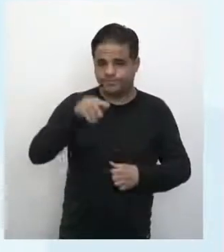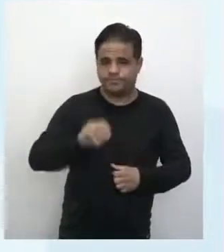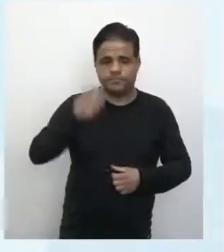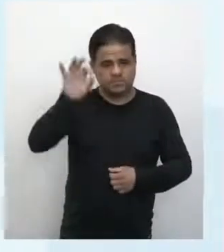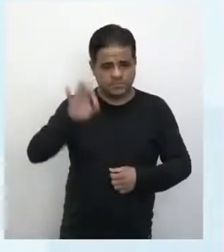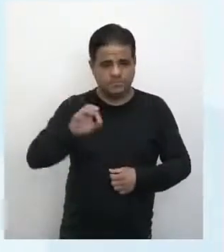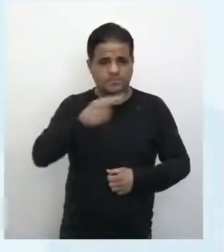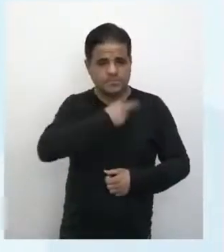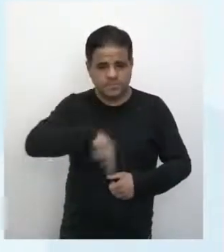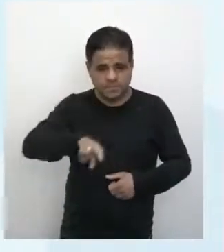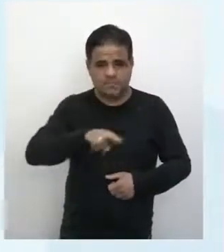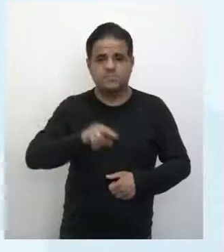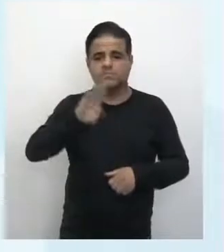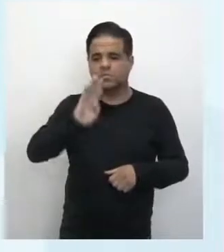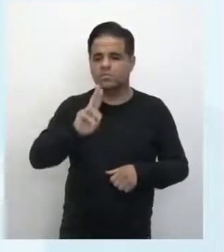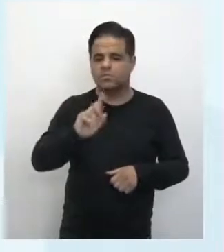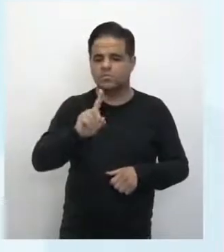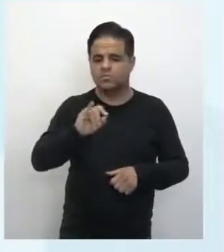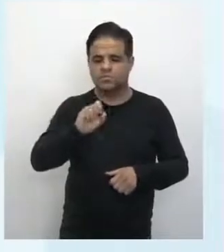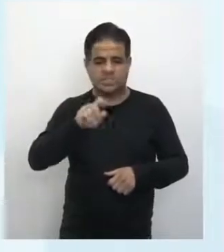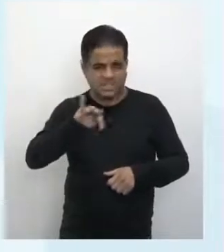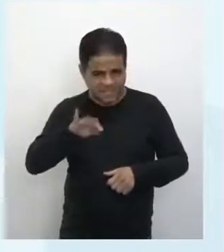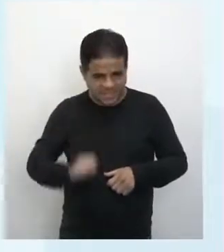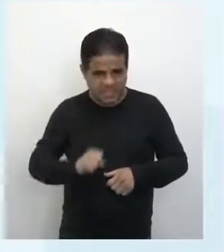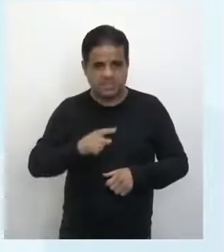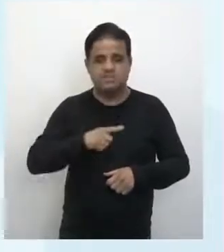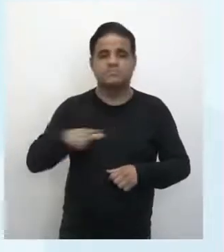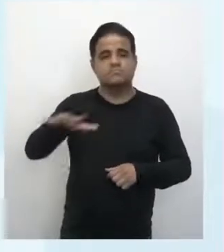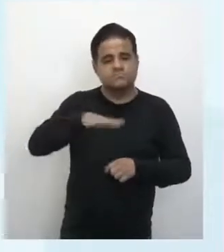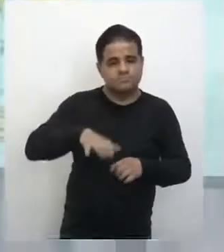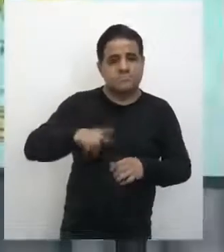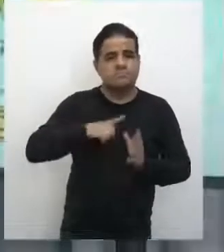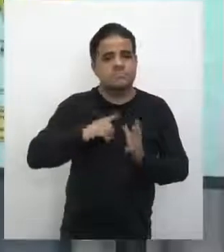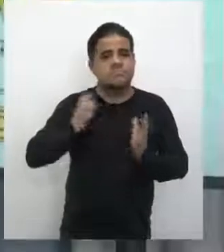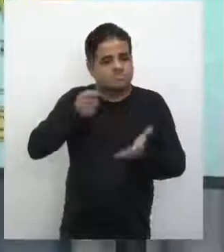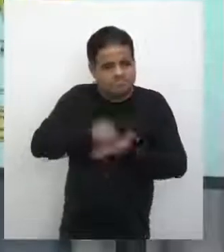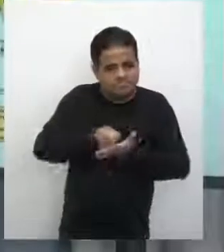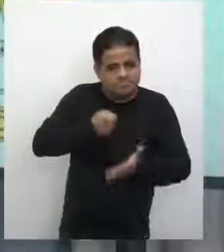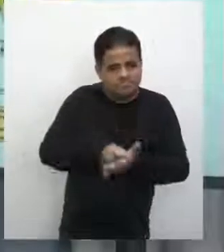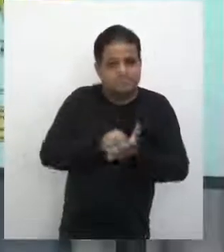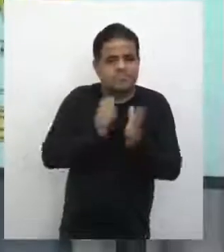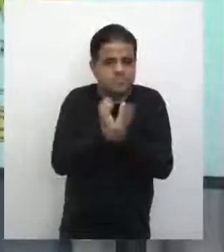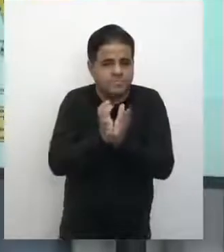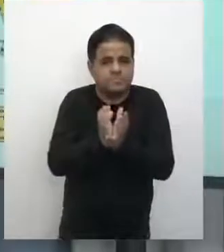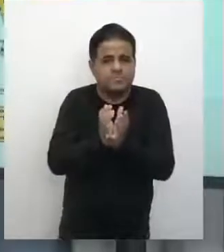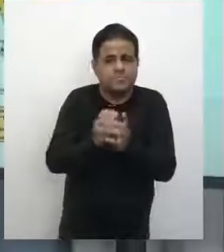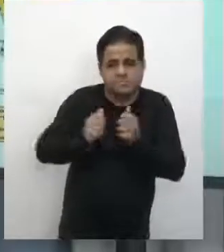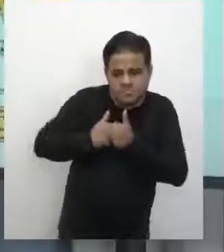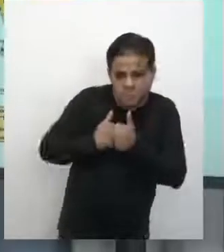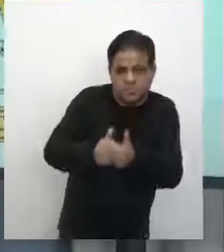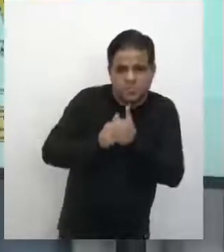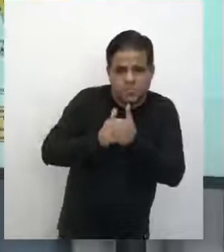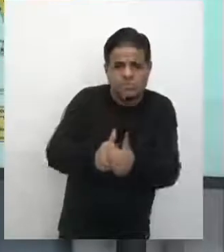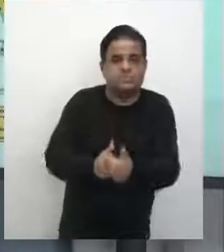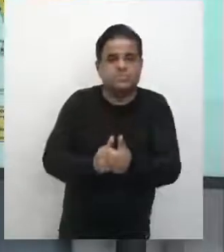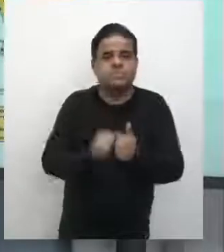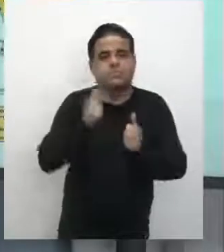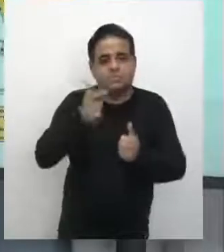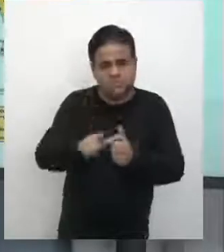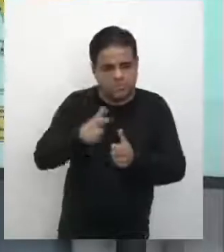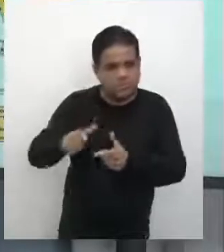aí é da religião são de budistas, né? Mas tem uma ala lá de budistas radicais, que acabam perseguindo aí